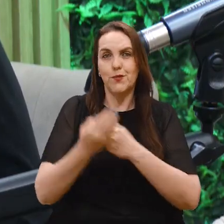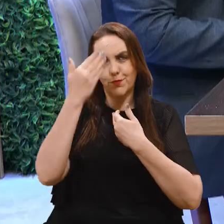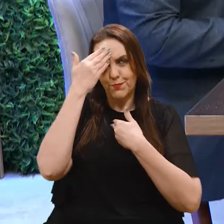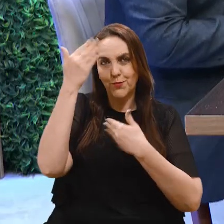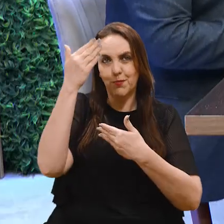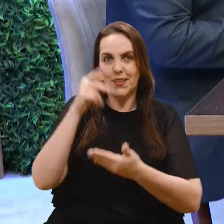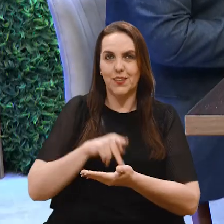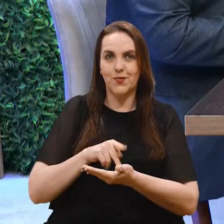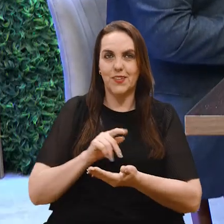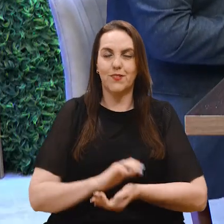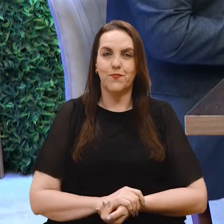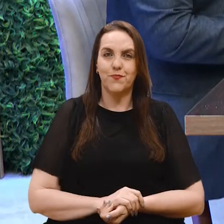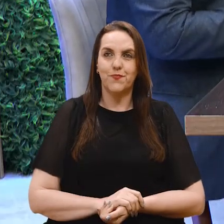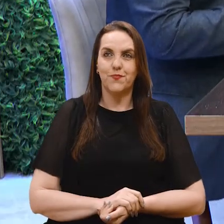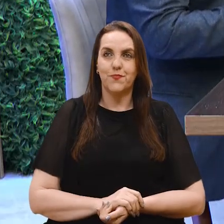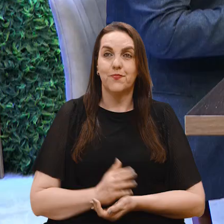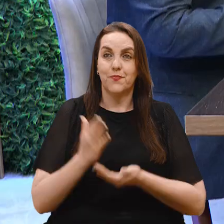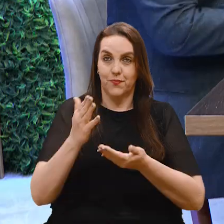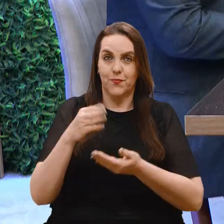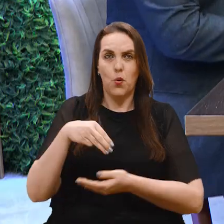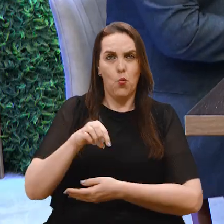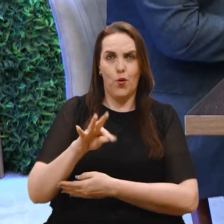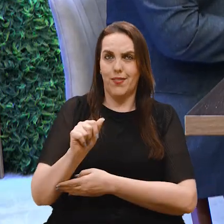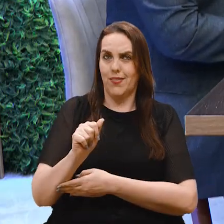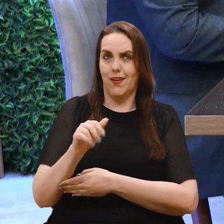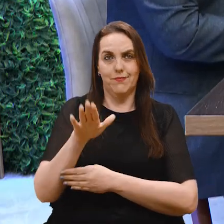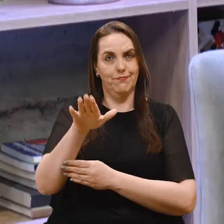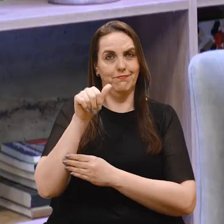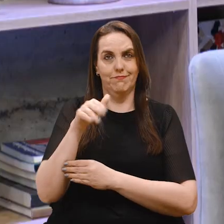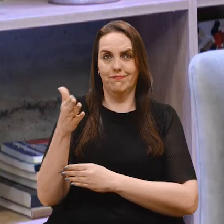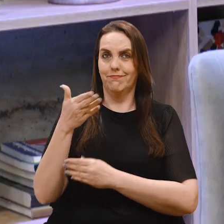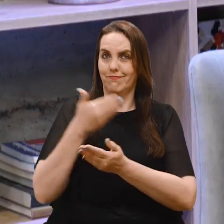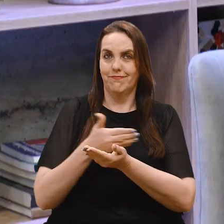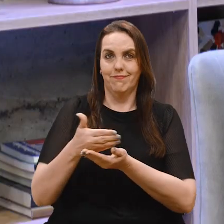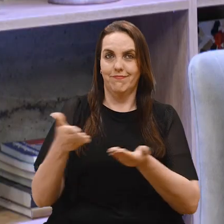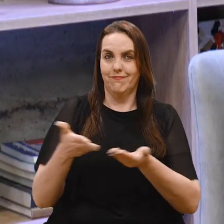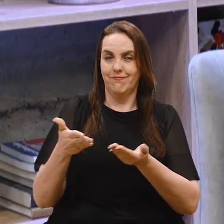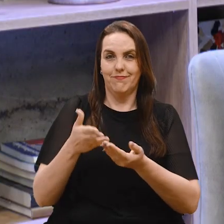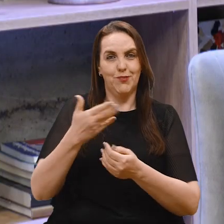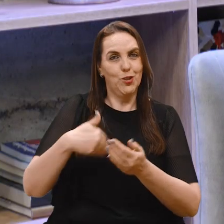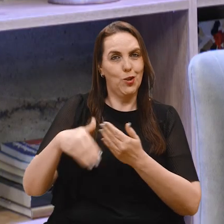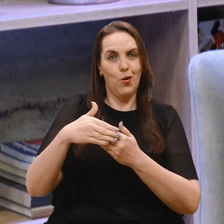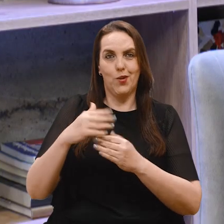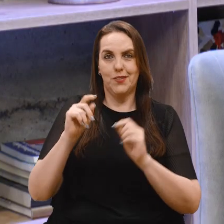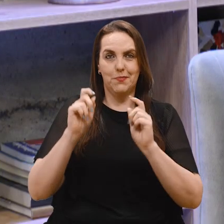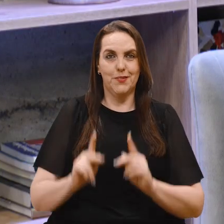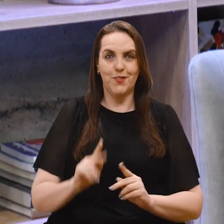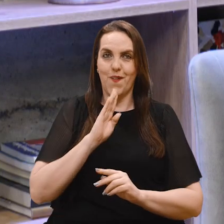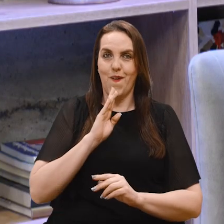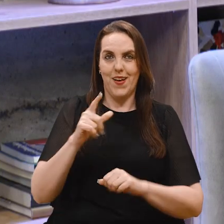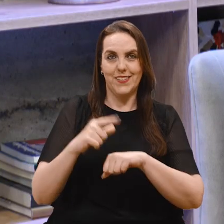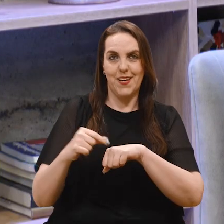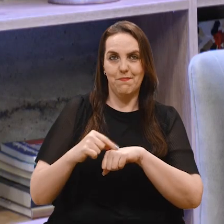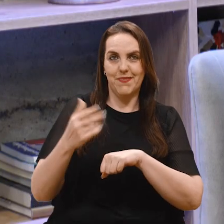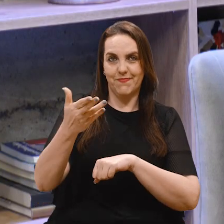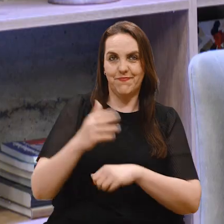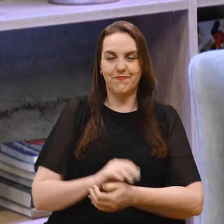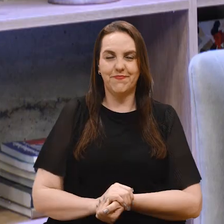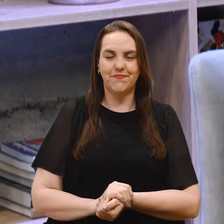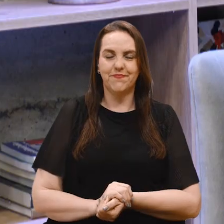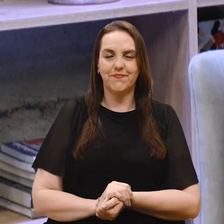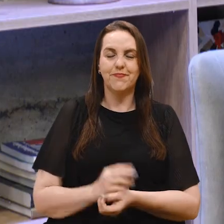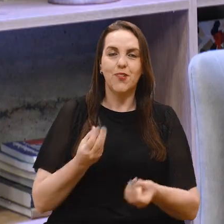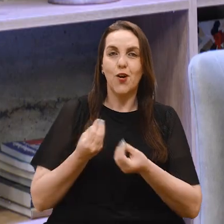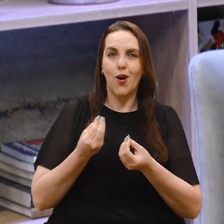mesmo. Moita, vou te chamar de Moita a partir de agora, né? Já que todo mundo te conhece por esse nome. E para você, como é que